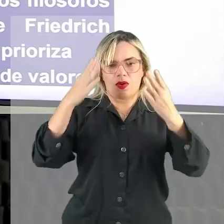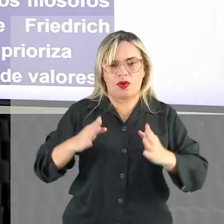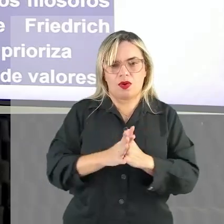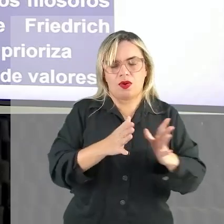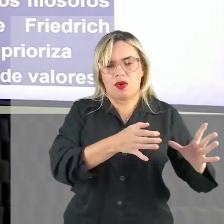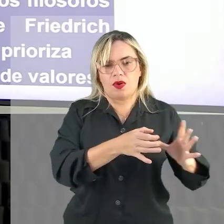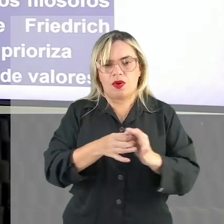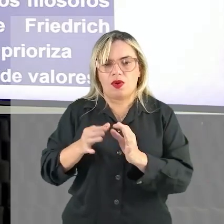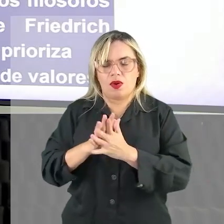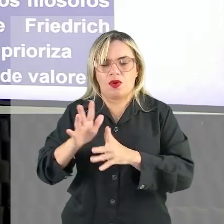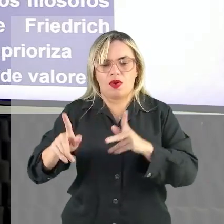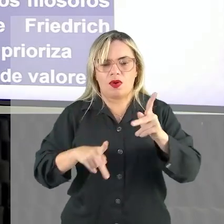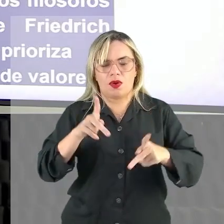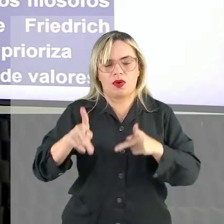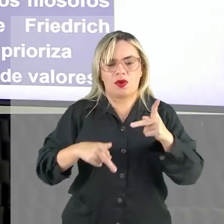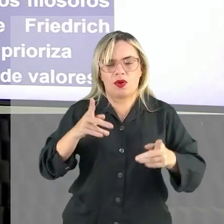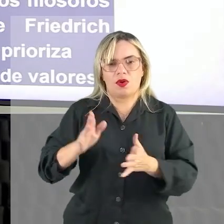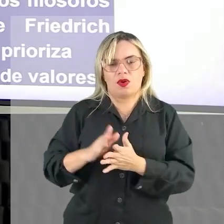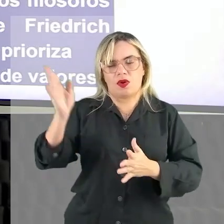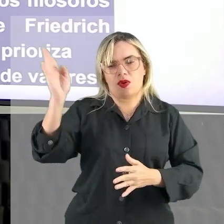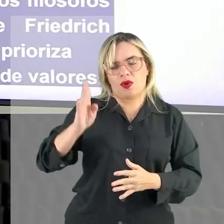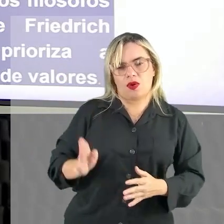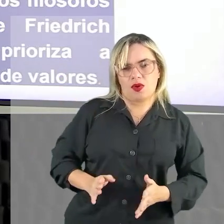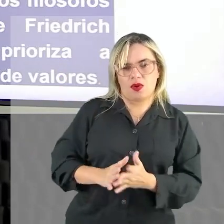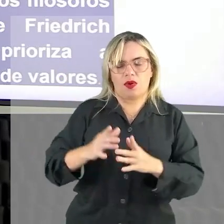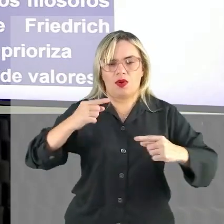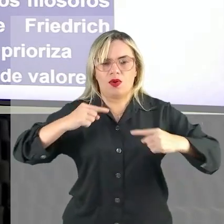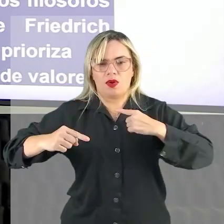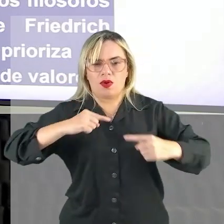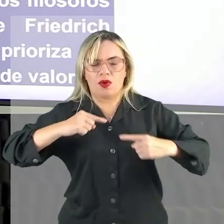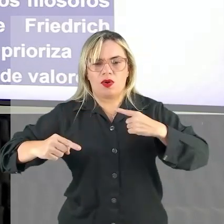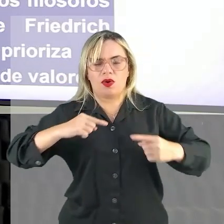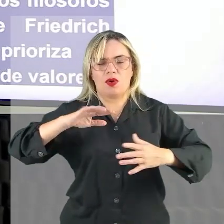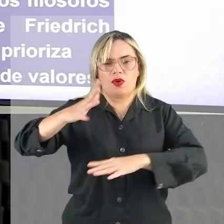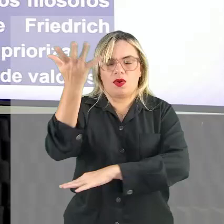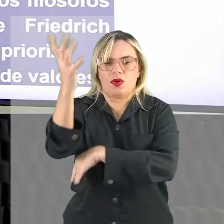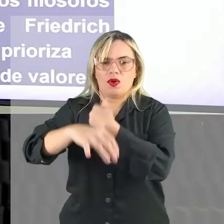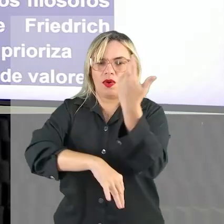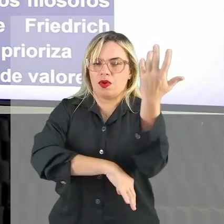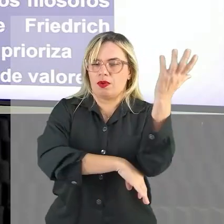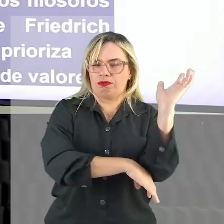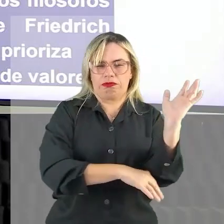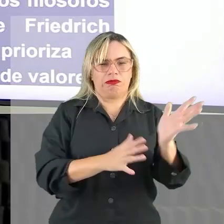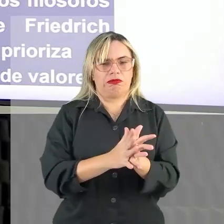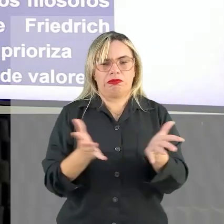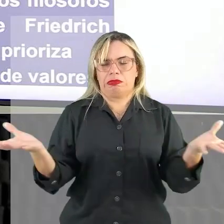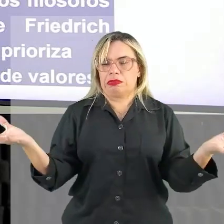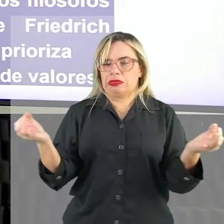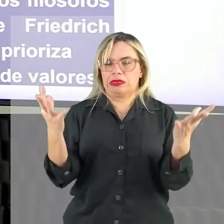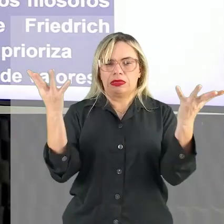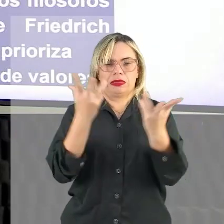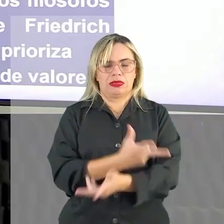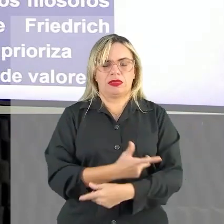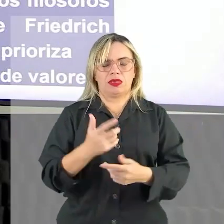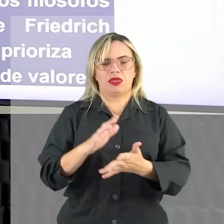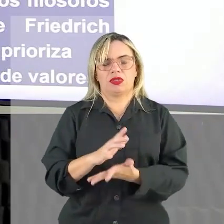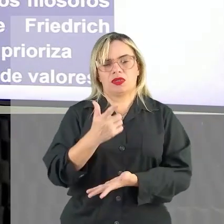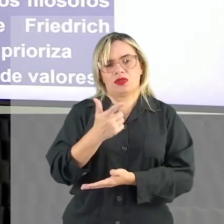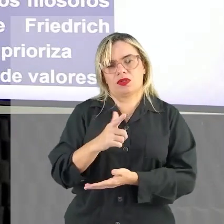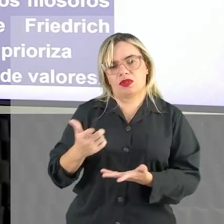contexto populacional. O Brasil apresenta políticas ambientais admiráveis. Então, não